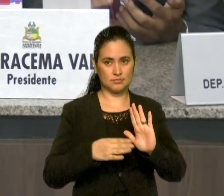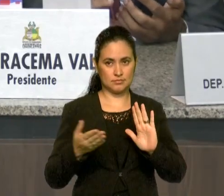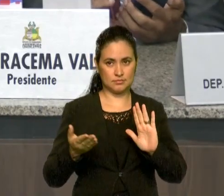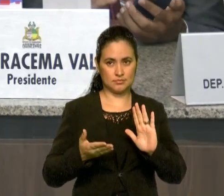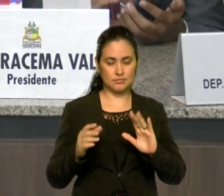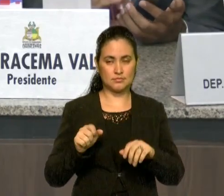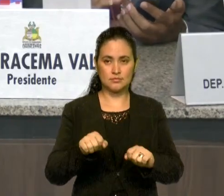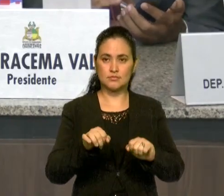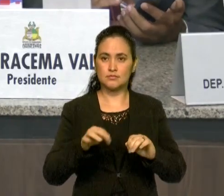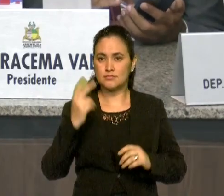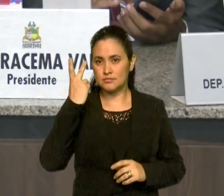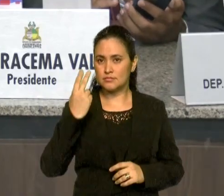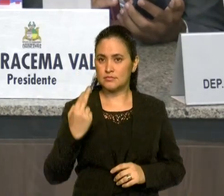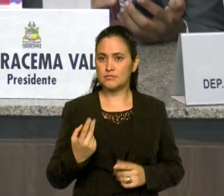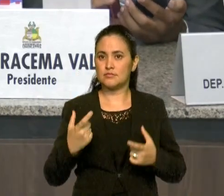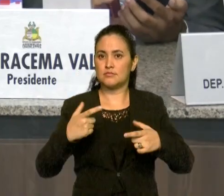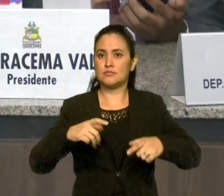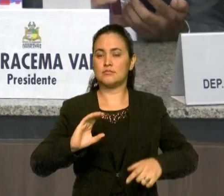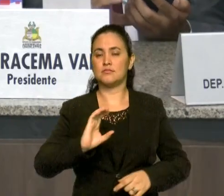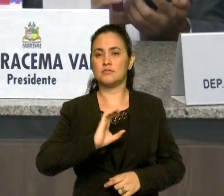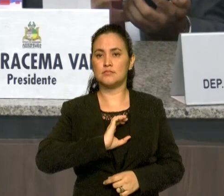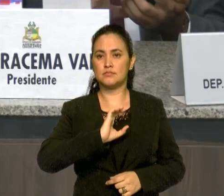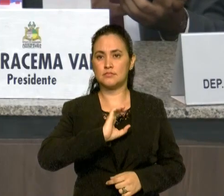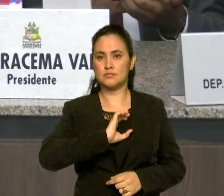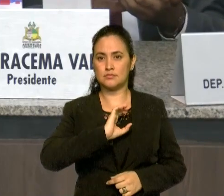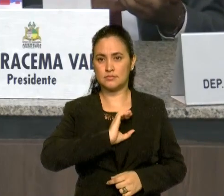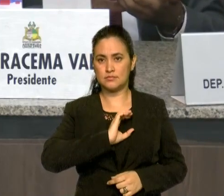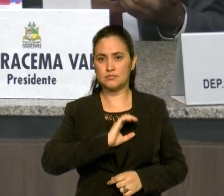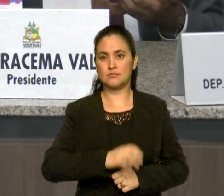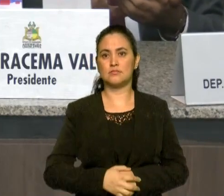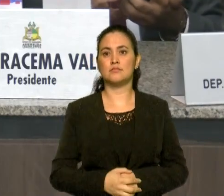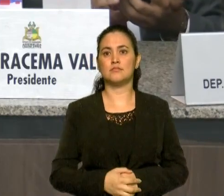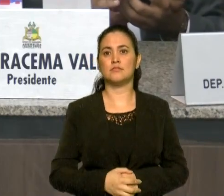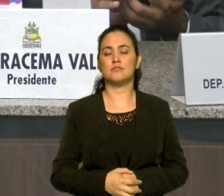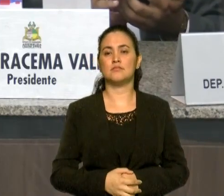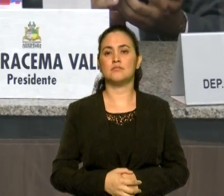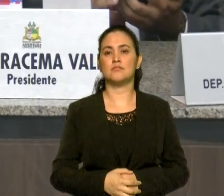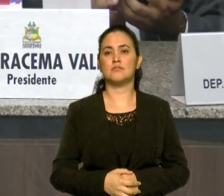Sessão ordinária de Caxias. A sessão é híbrida.